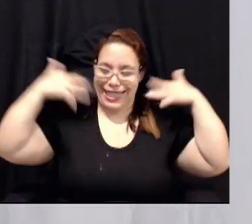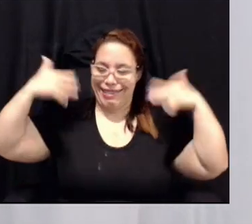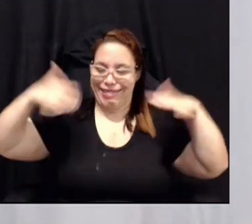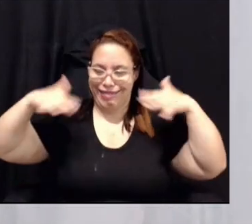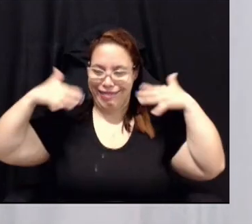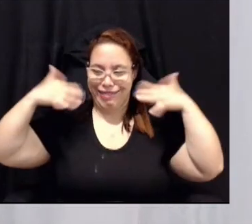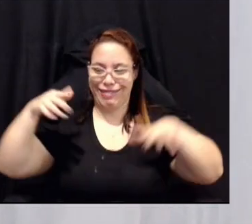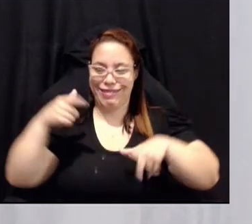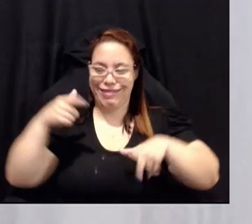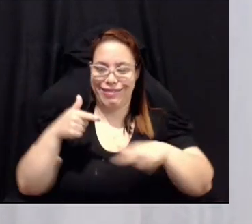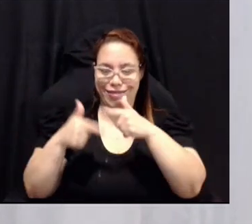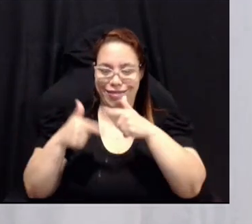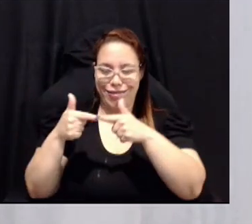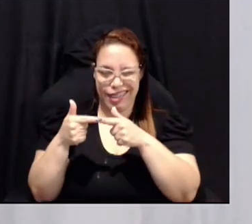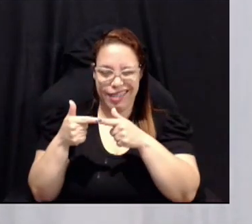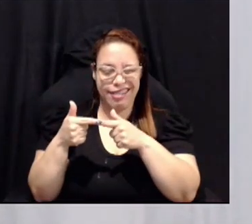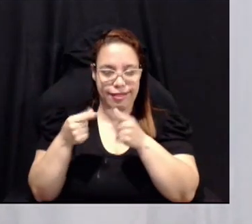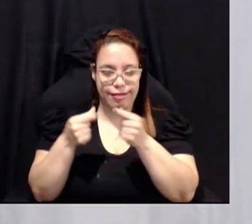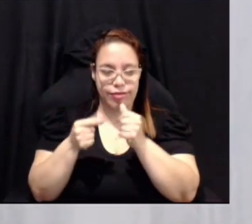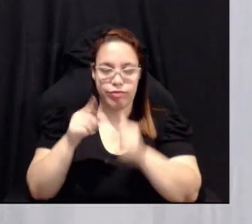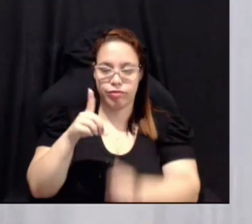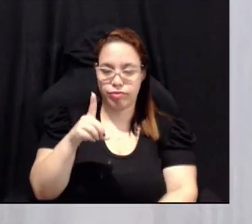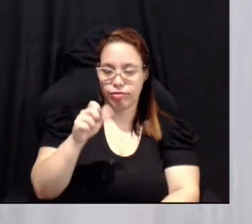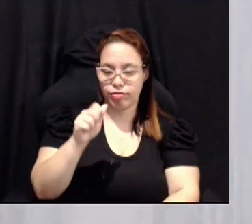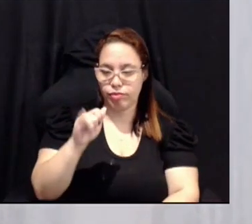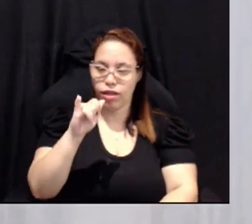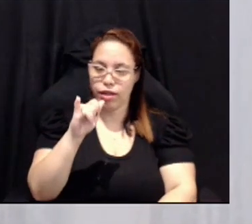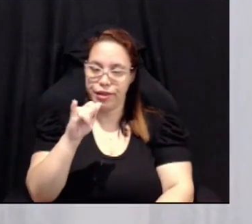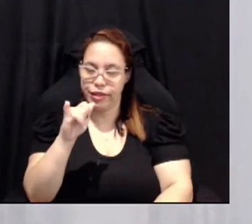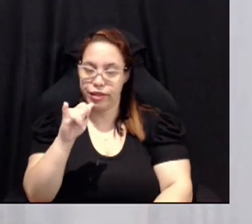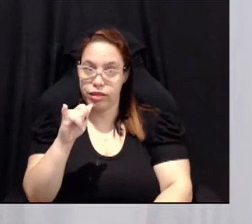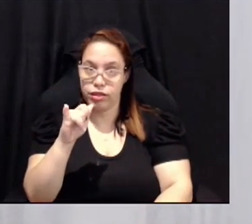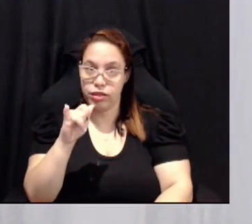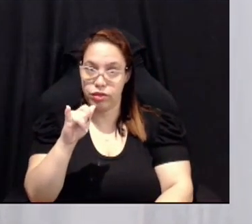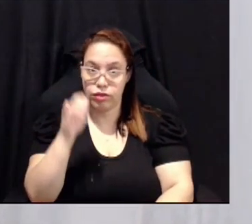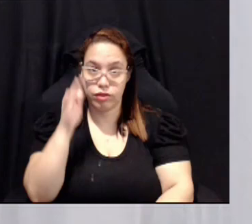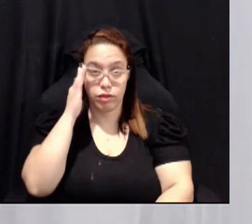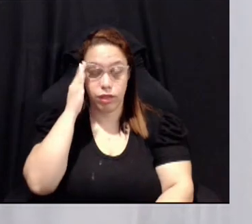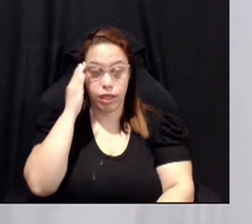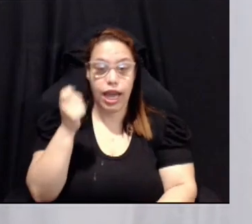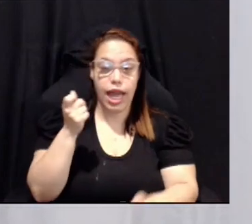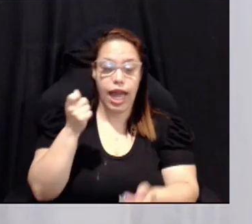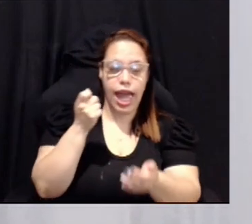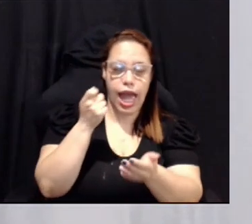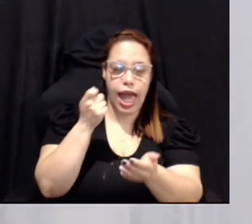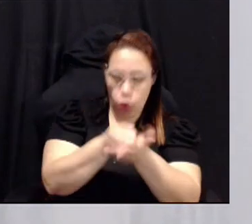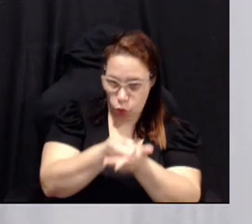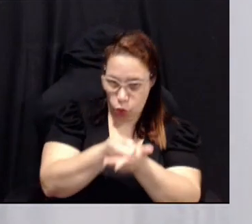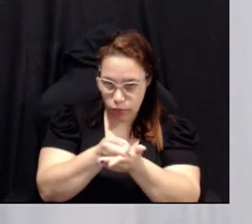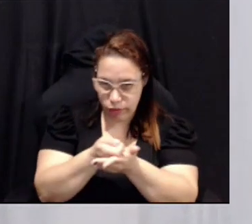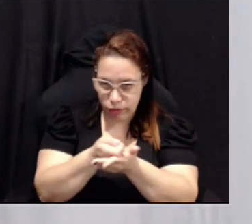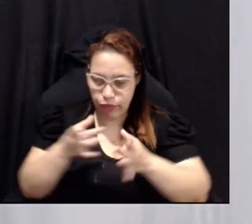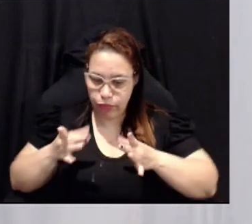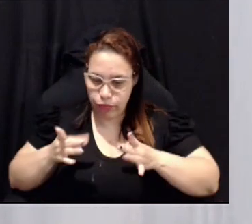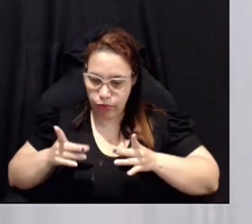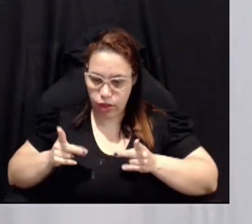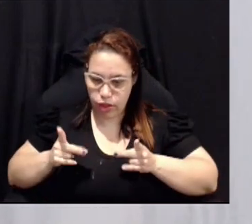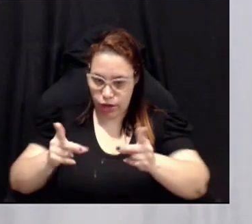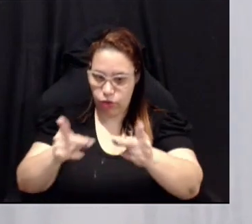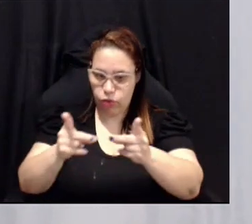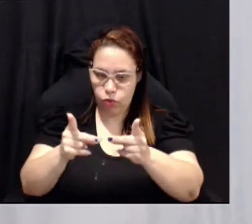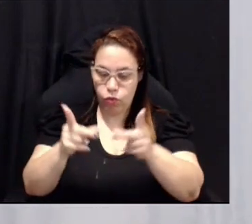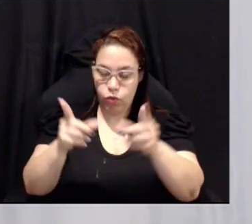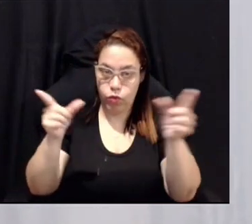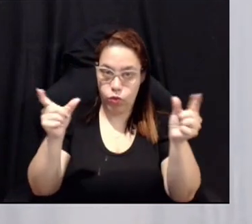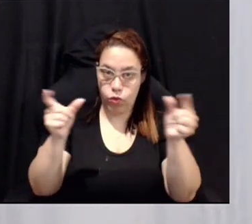financeiro. Day Trade é a compra e venda de um ativo financeiro no mesmo dia, né, no curto prazo, visando